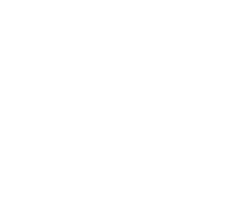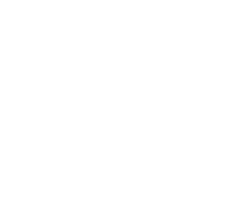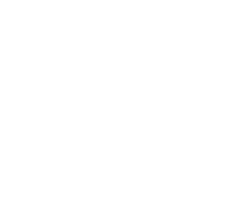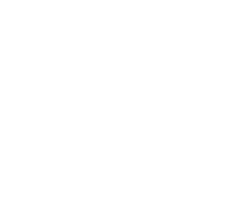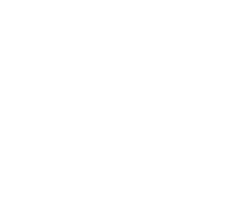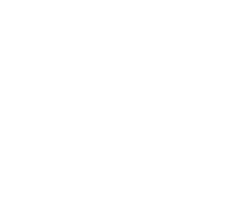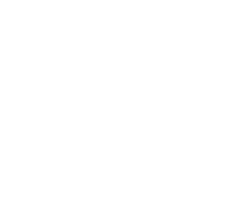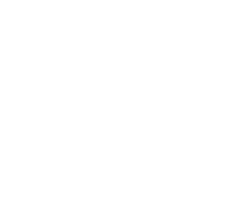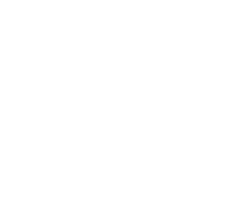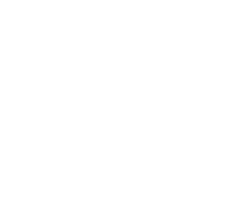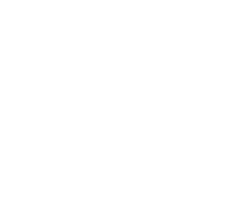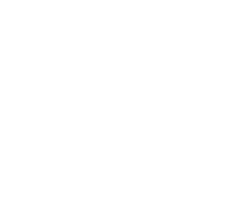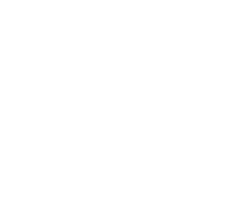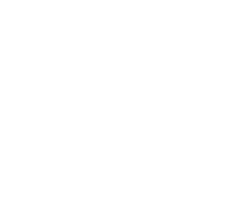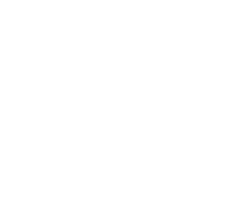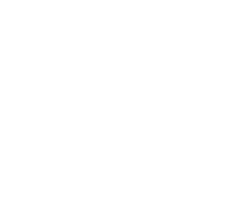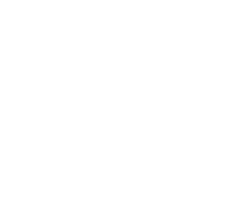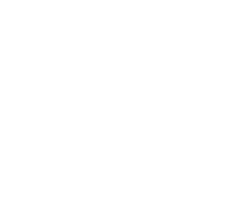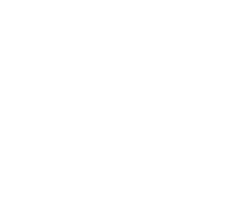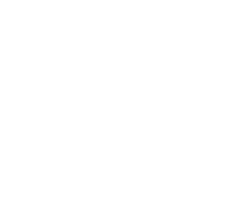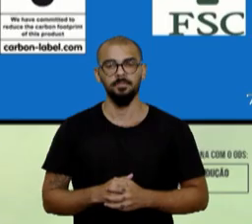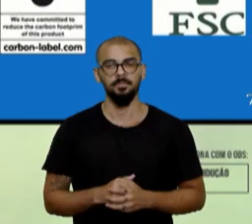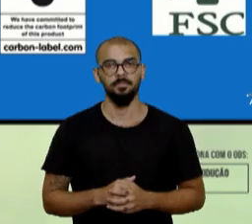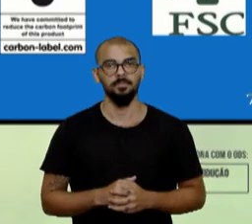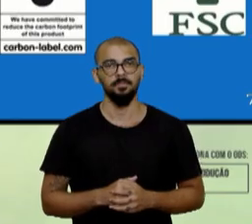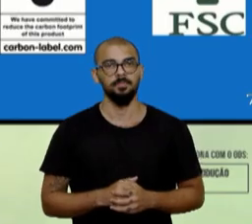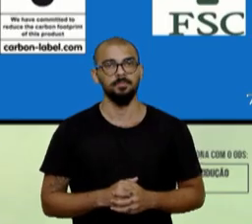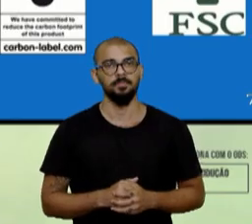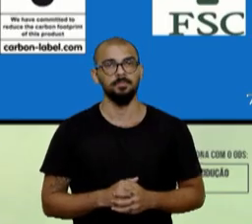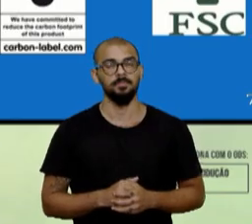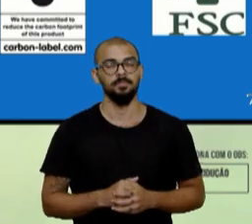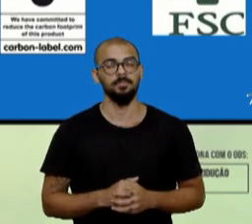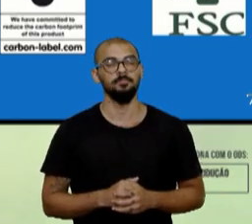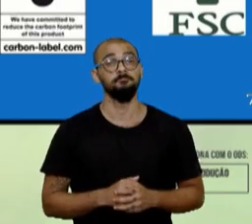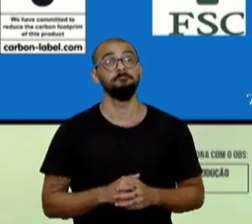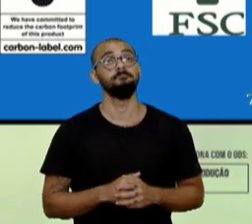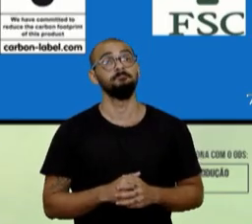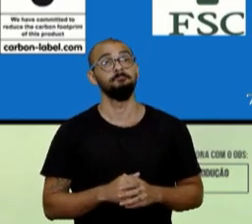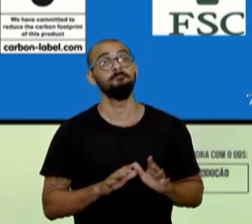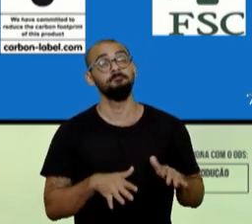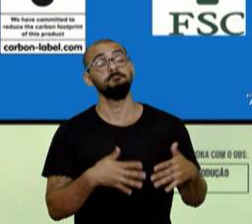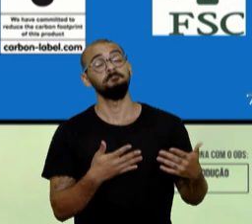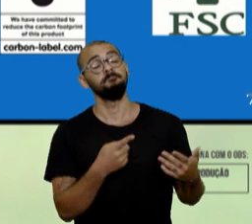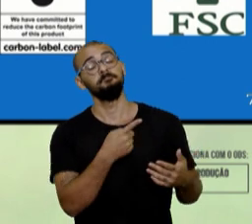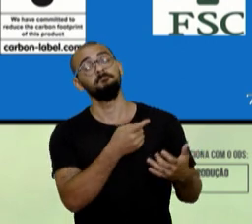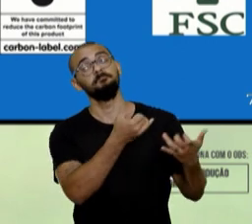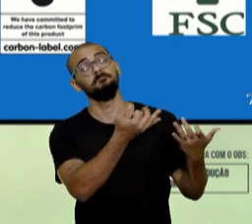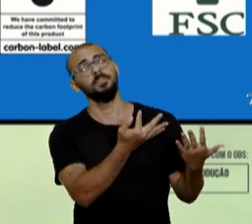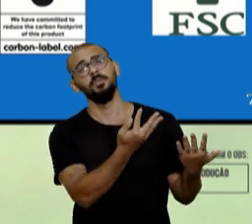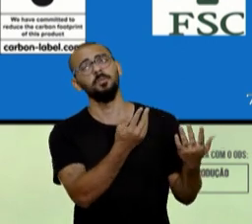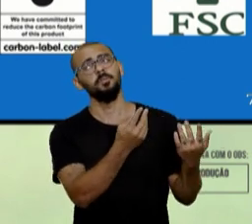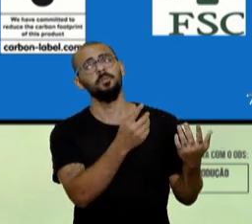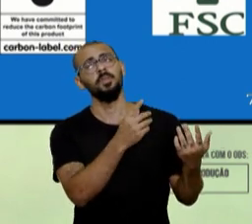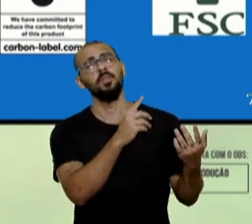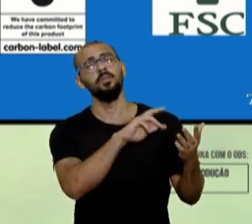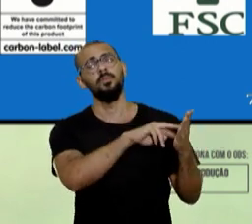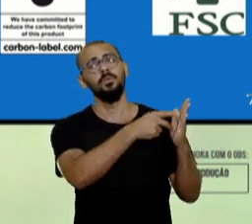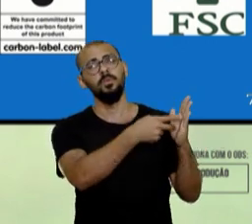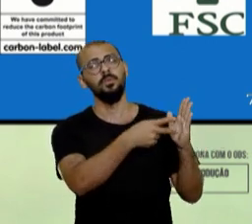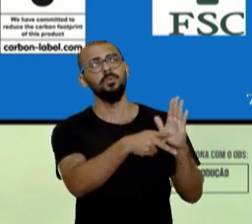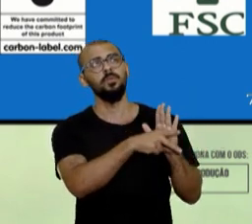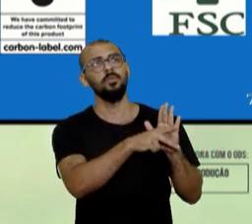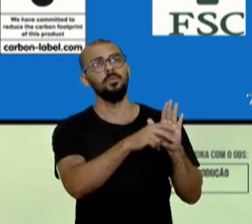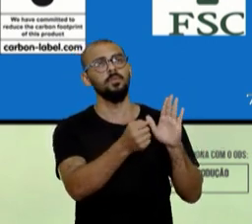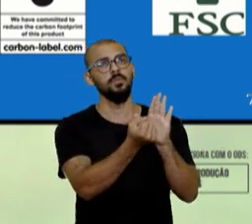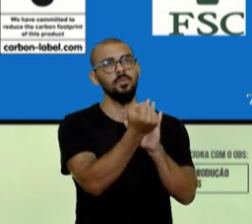Brasileiro de Informação em Ciência e Tecnologia mostrou alguns exemplos de embalagens com informação clara sobre